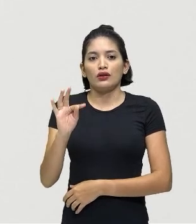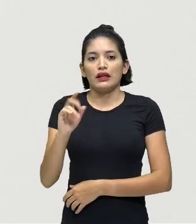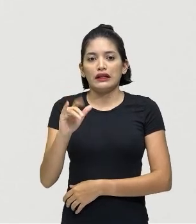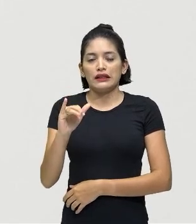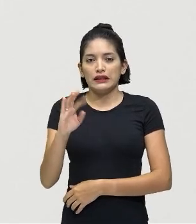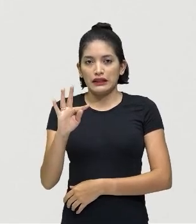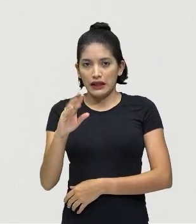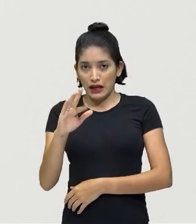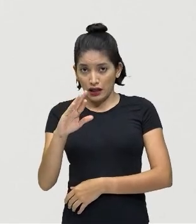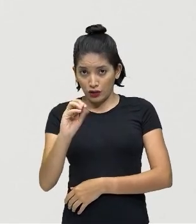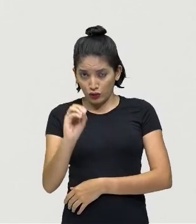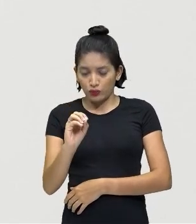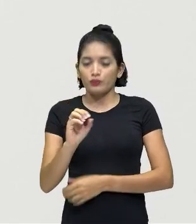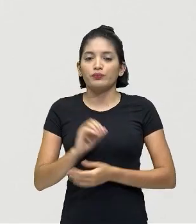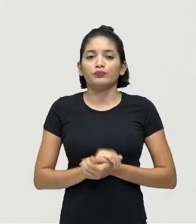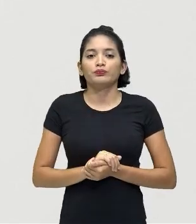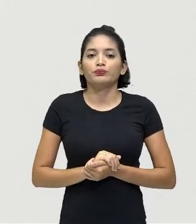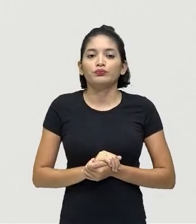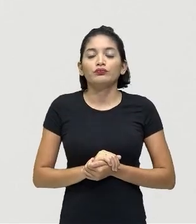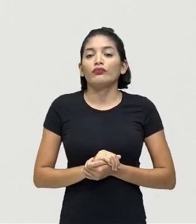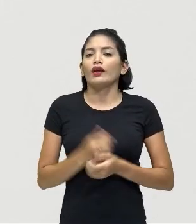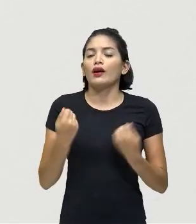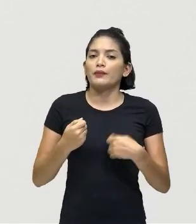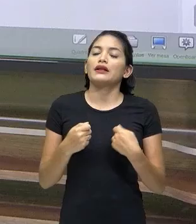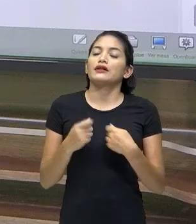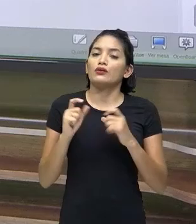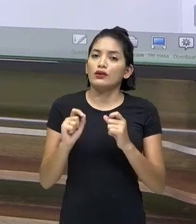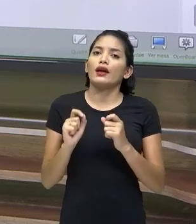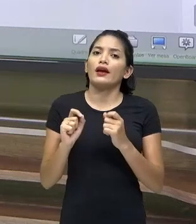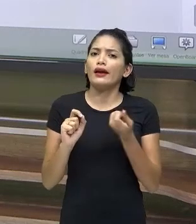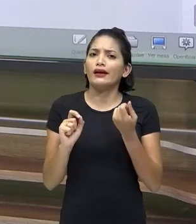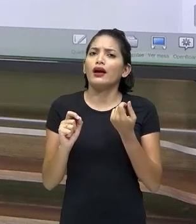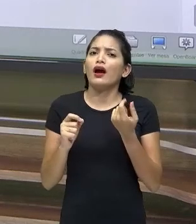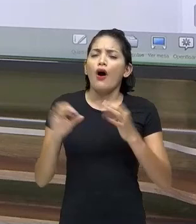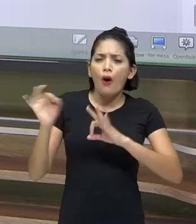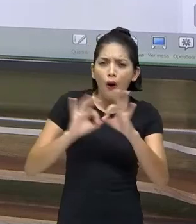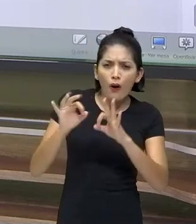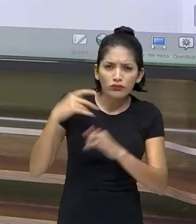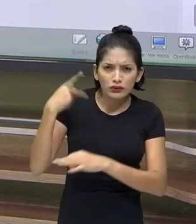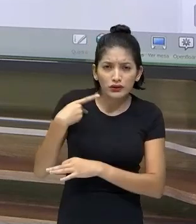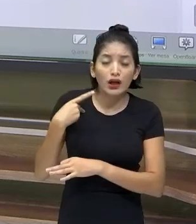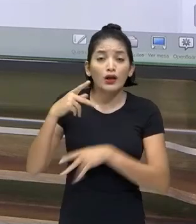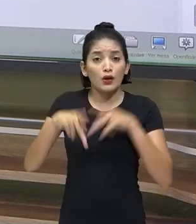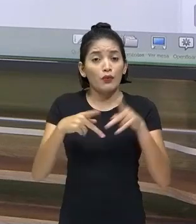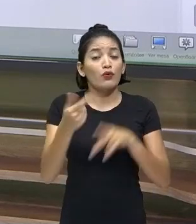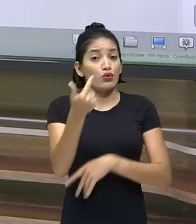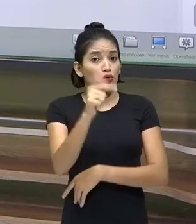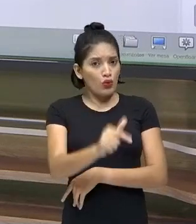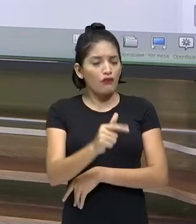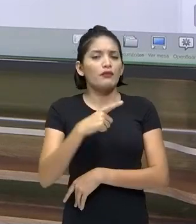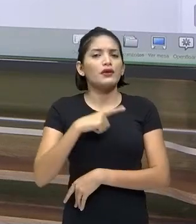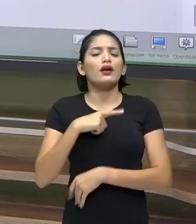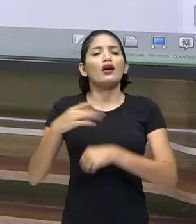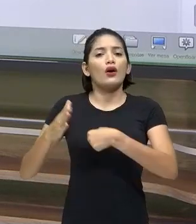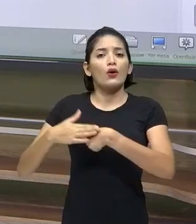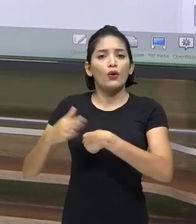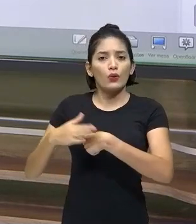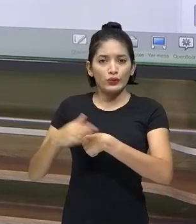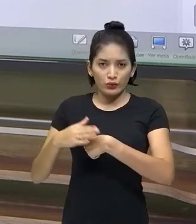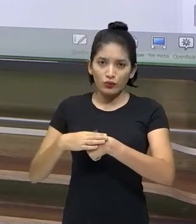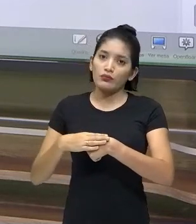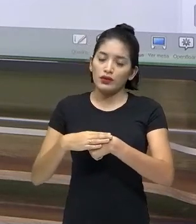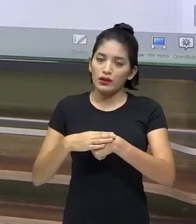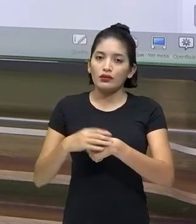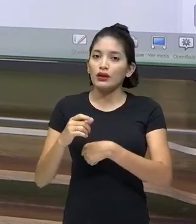que reforçar, fechar ainda mais a política para que o povo não tenha novamente essa autonomia de tirar o seu líder